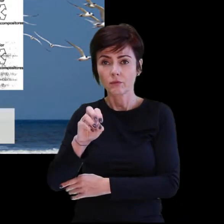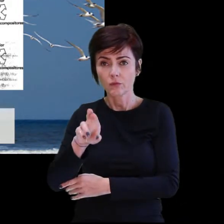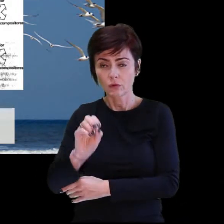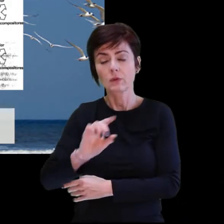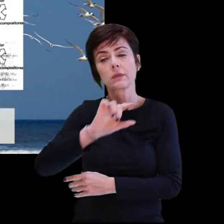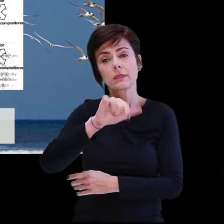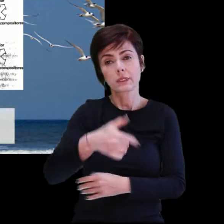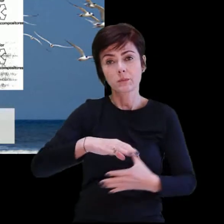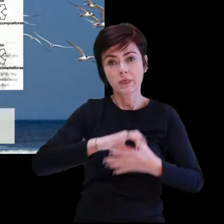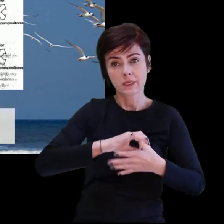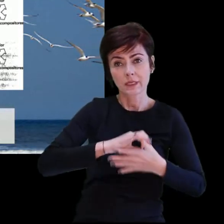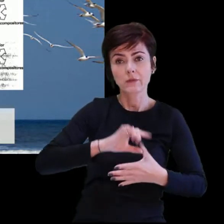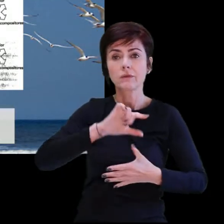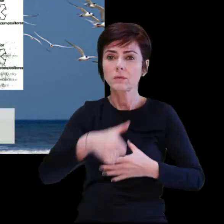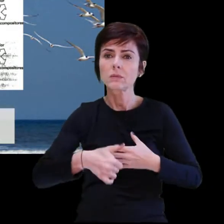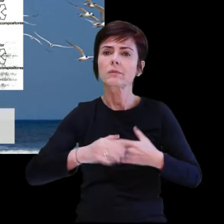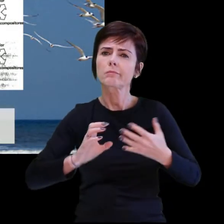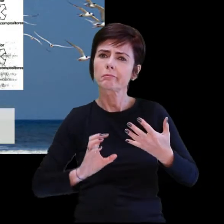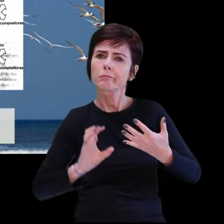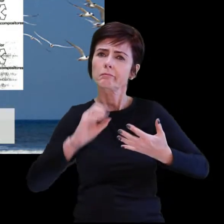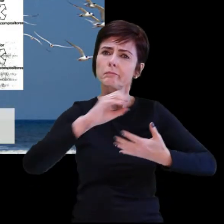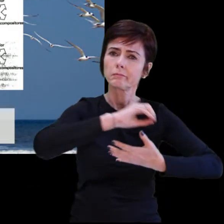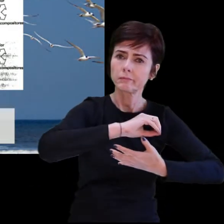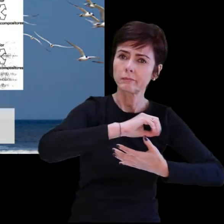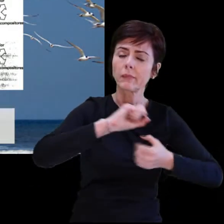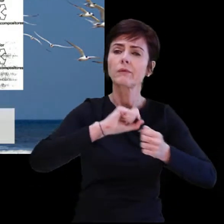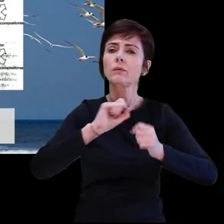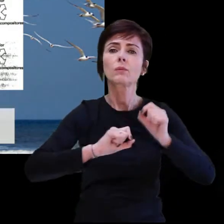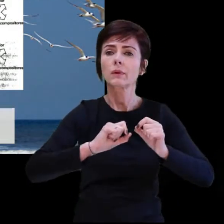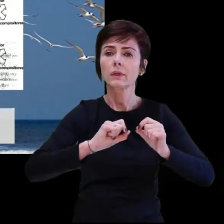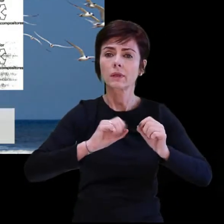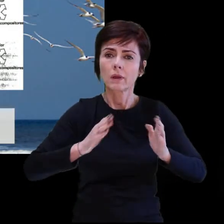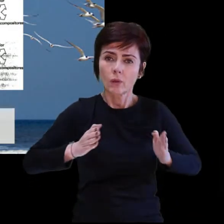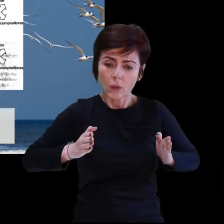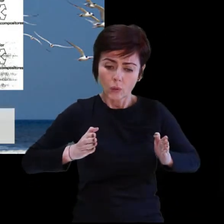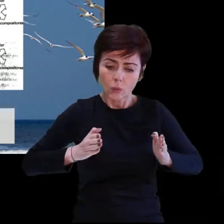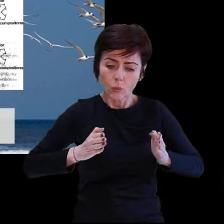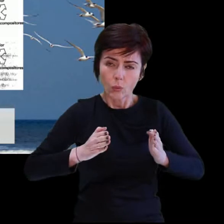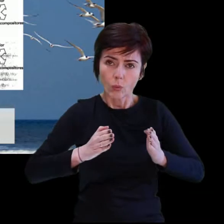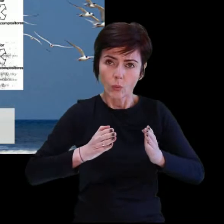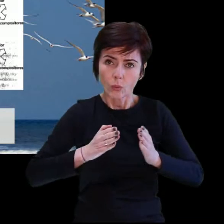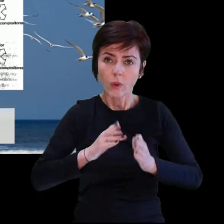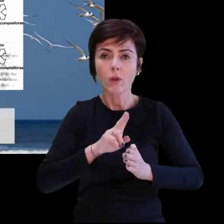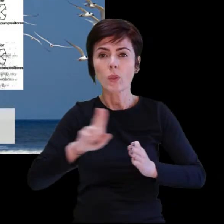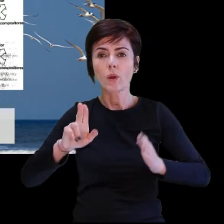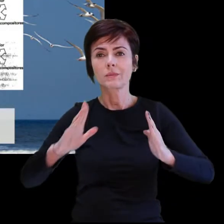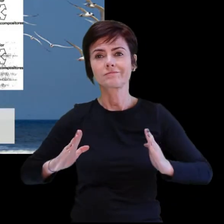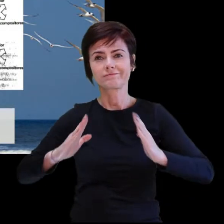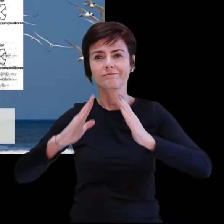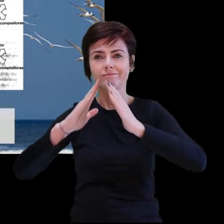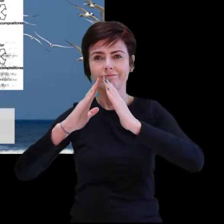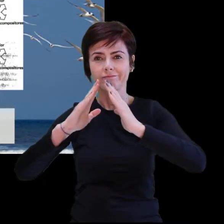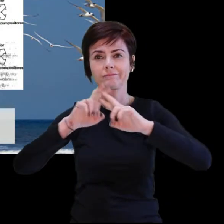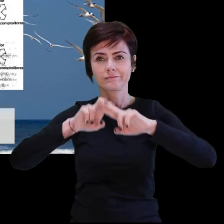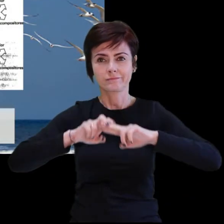e que depois são consumidos pelos carnívoros e assim sucessivamente. E isso vai afunilando essa cadeia trófica no que a gente chama